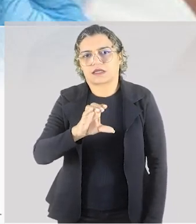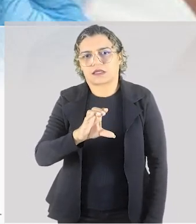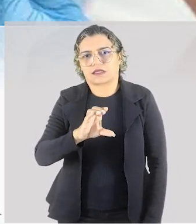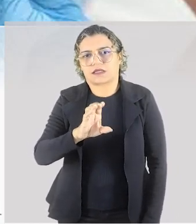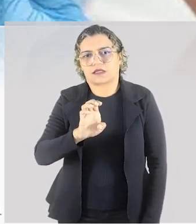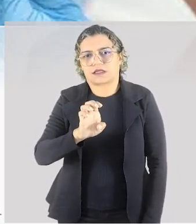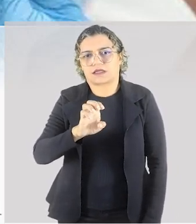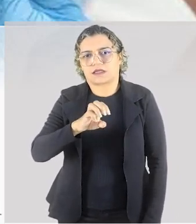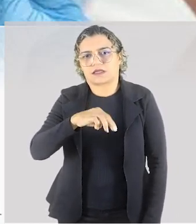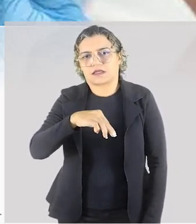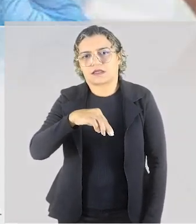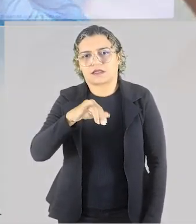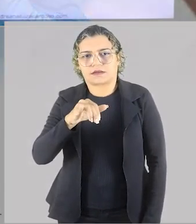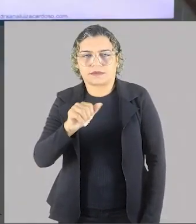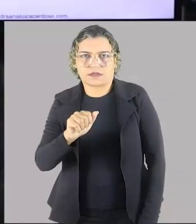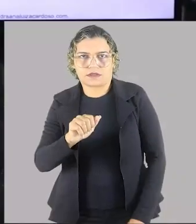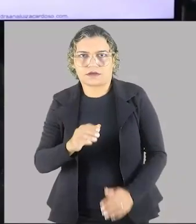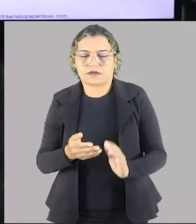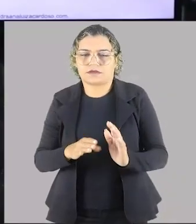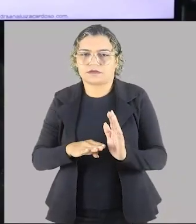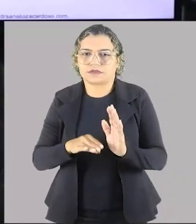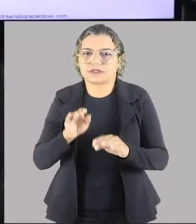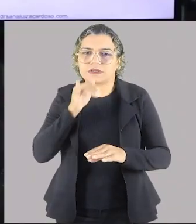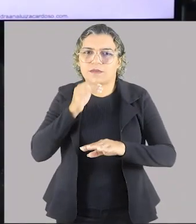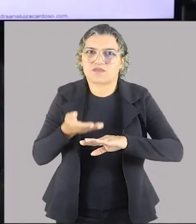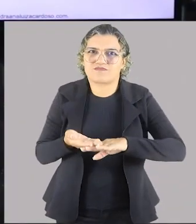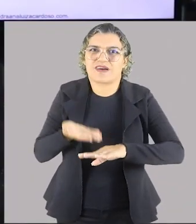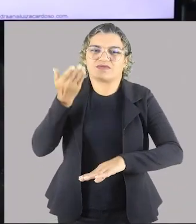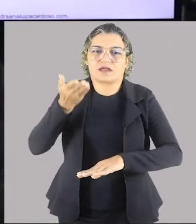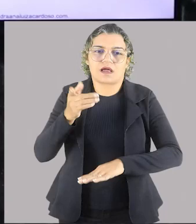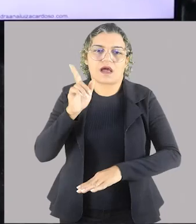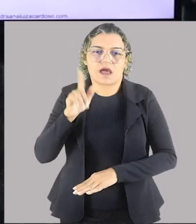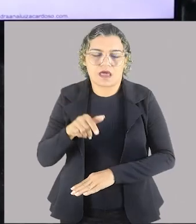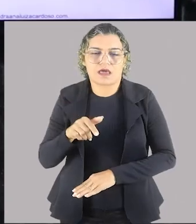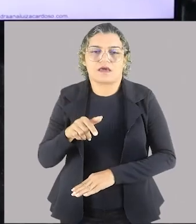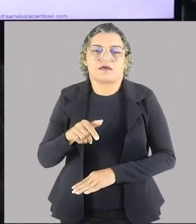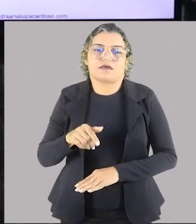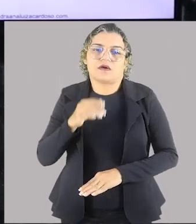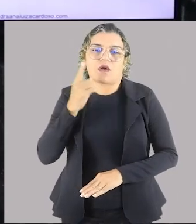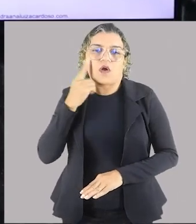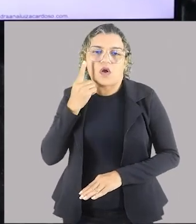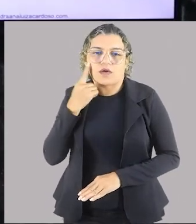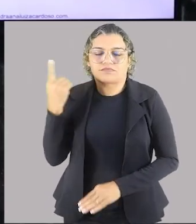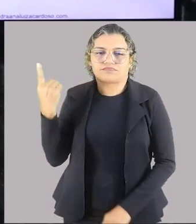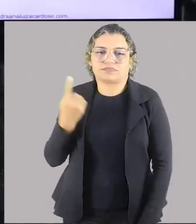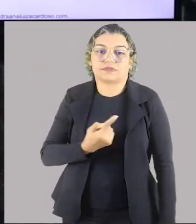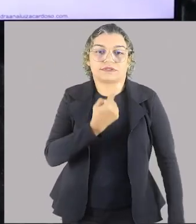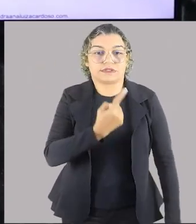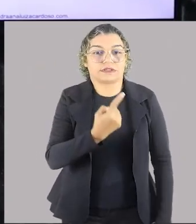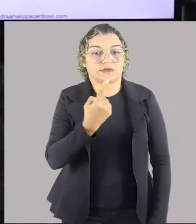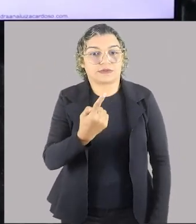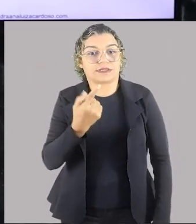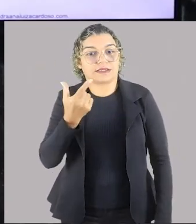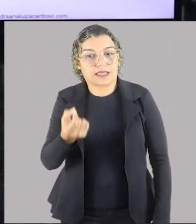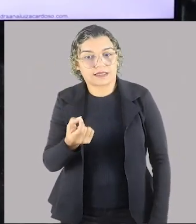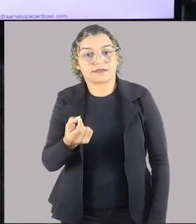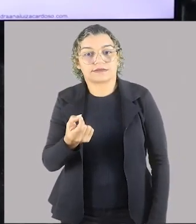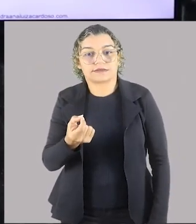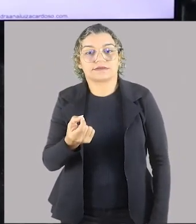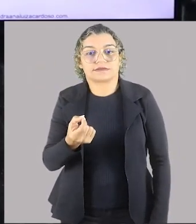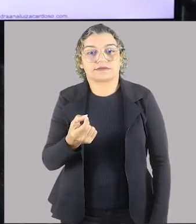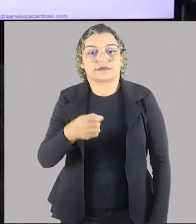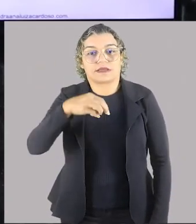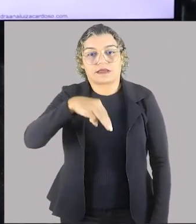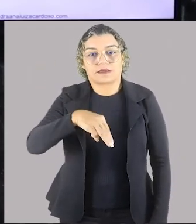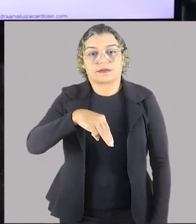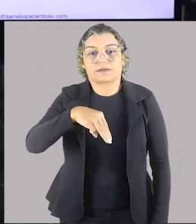alterada são valores acima de 110 miligramas por decilitro, ou então quando o indivíduo já é diagnosticado com